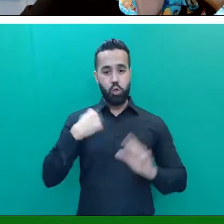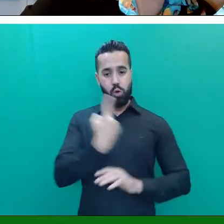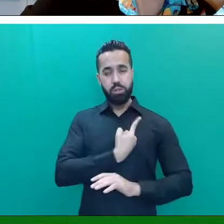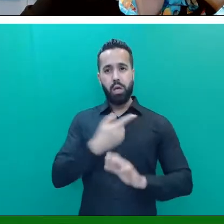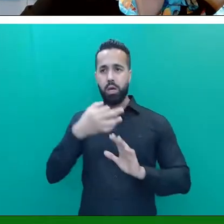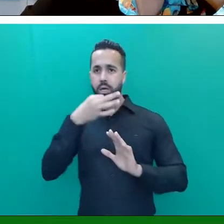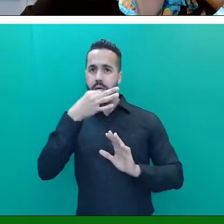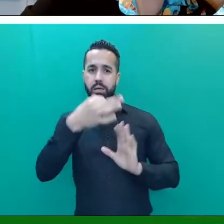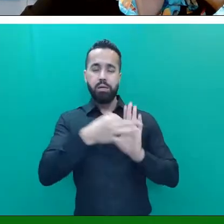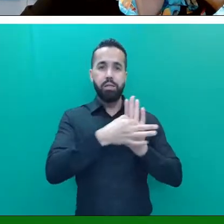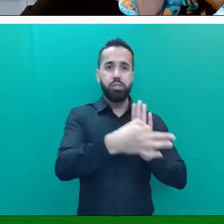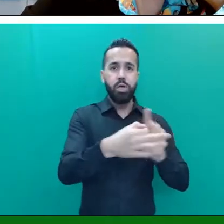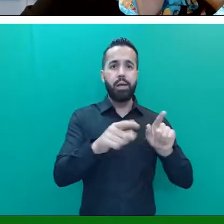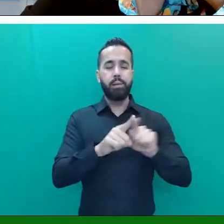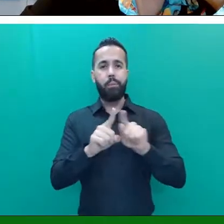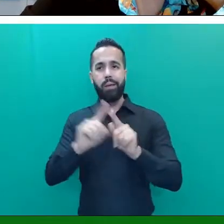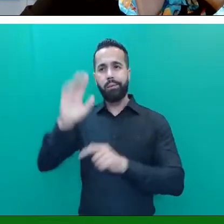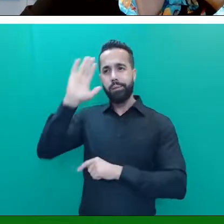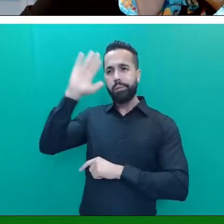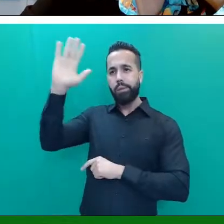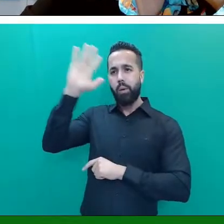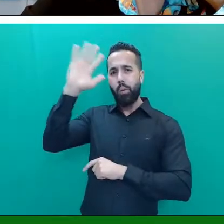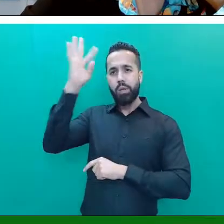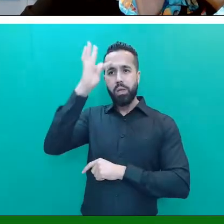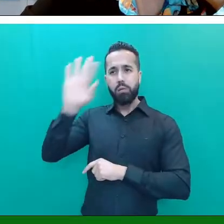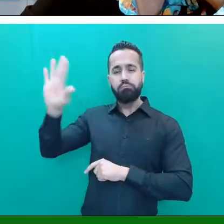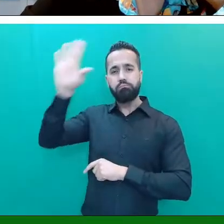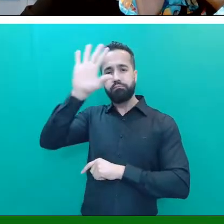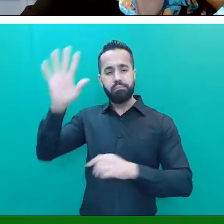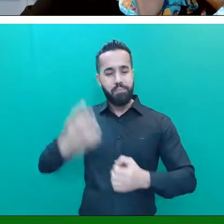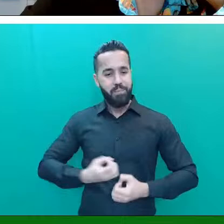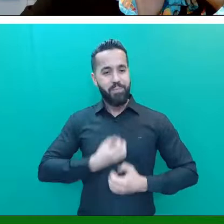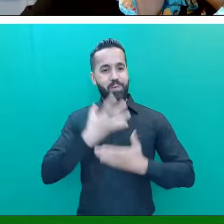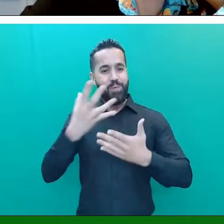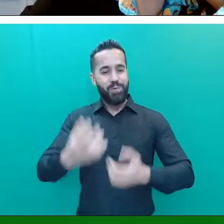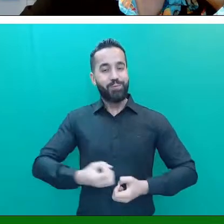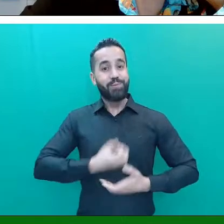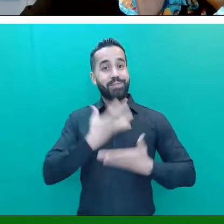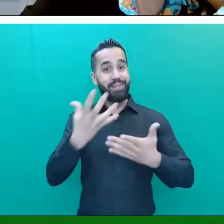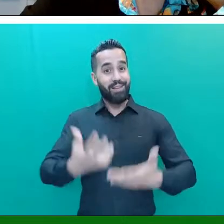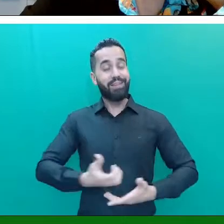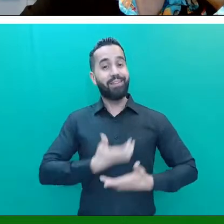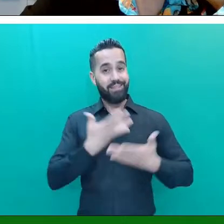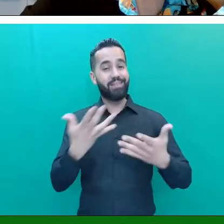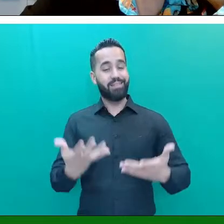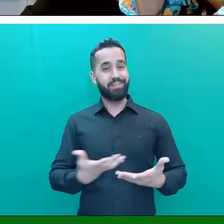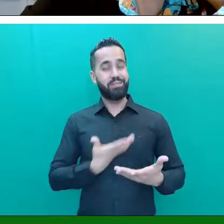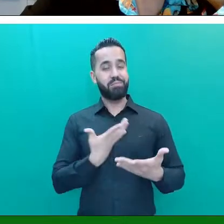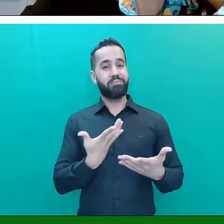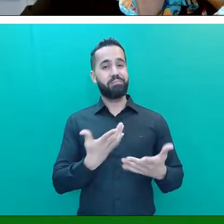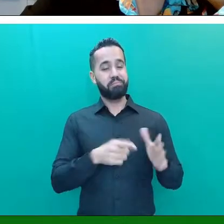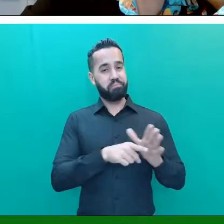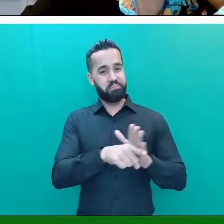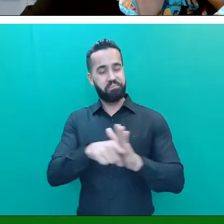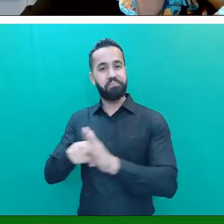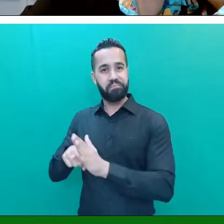teoria e, simultaneamente, lidando com toda a bibliografia que vai surgindo.